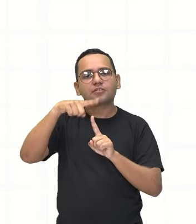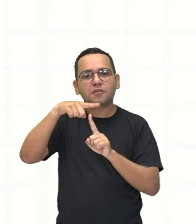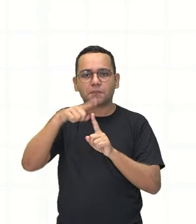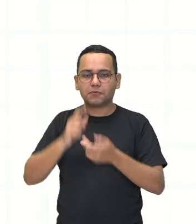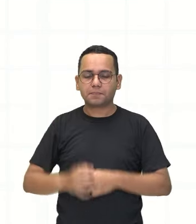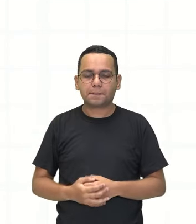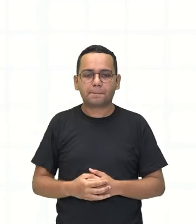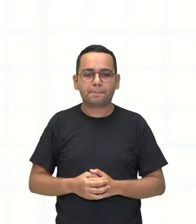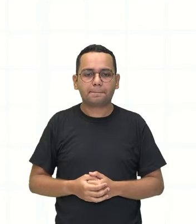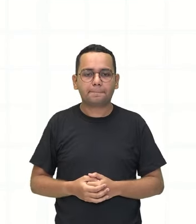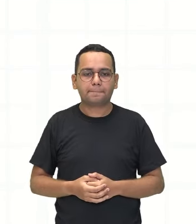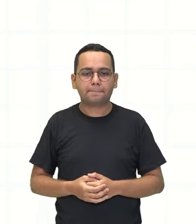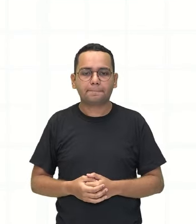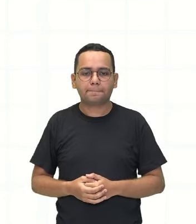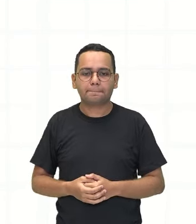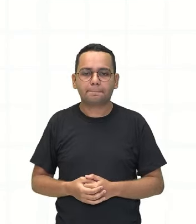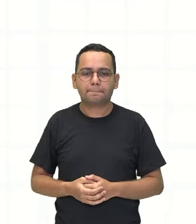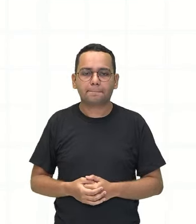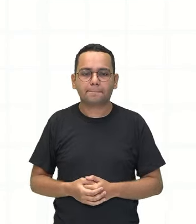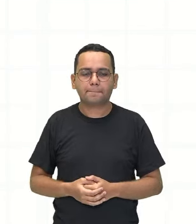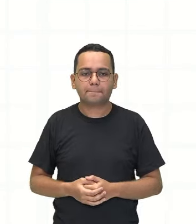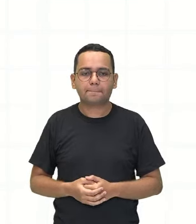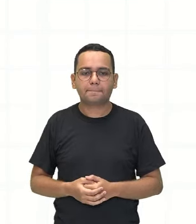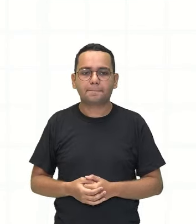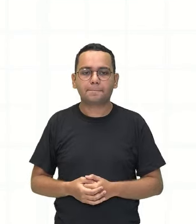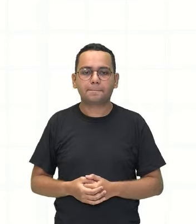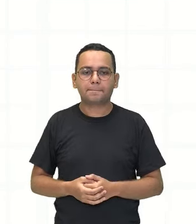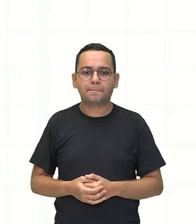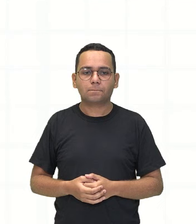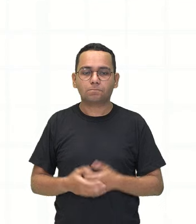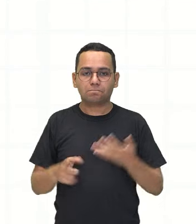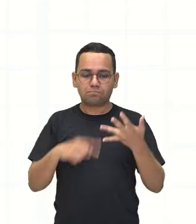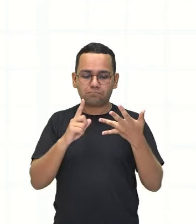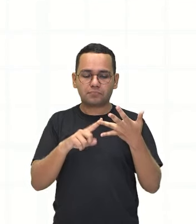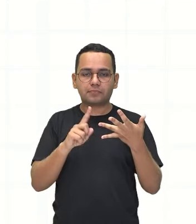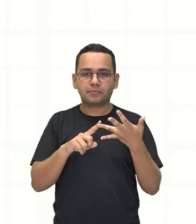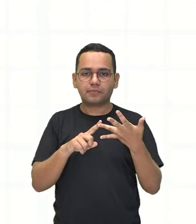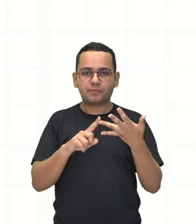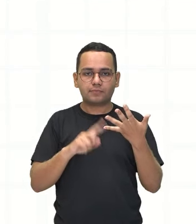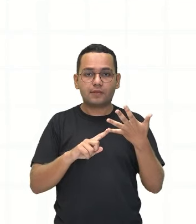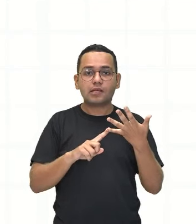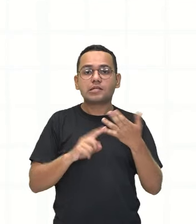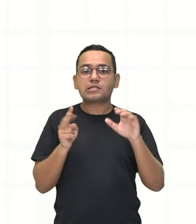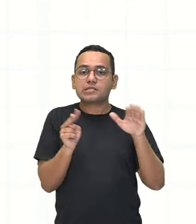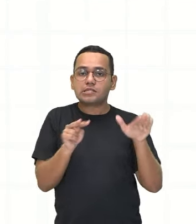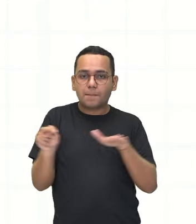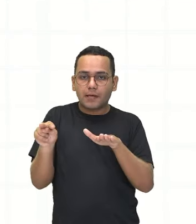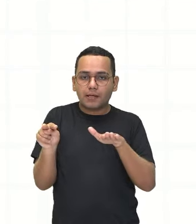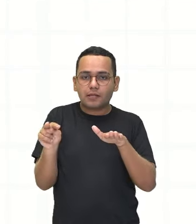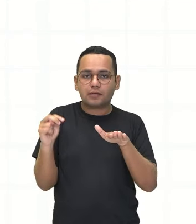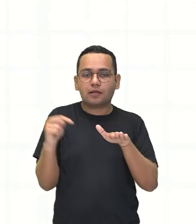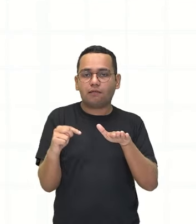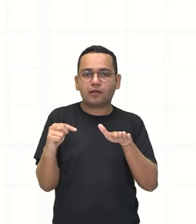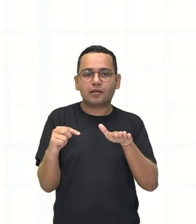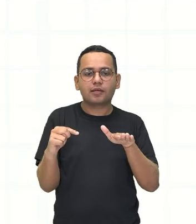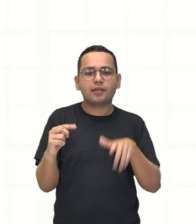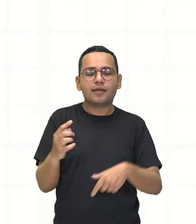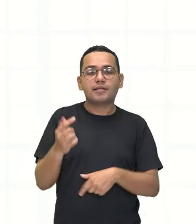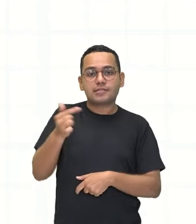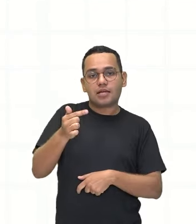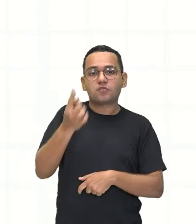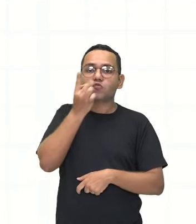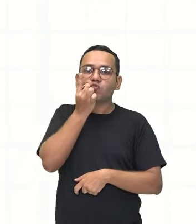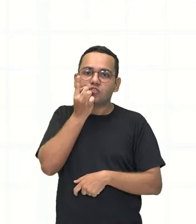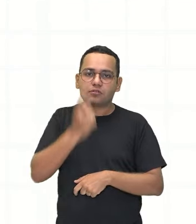local. E o coletivo de semana significa que tem 7 dias, né?